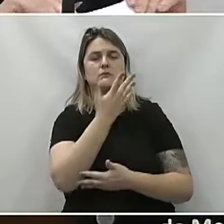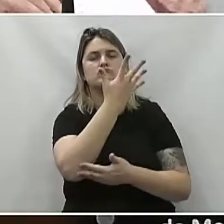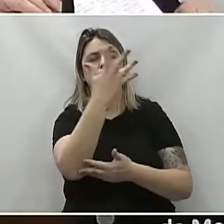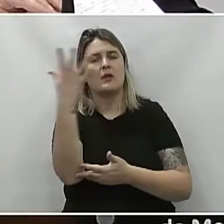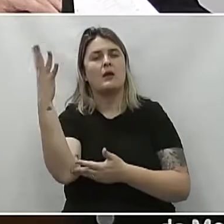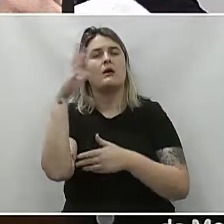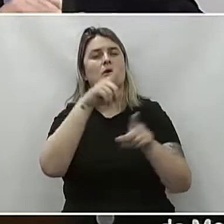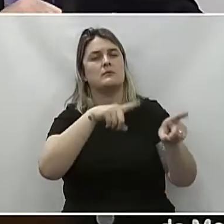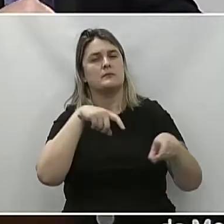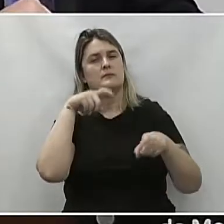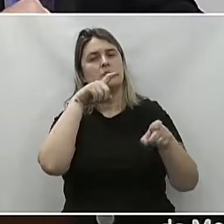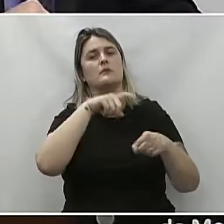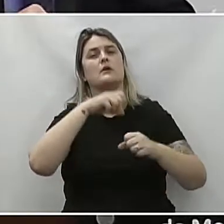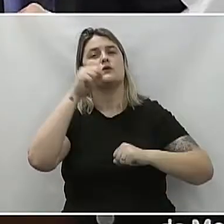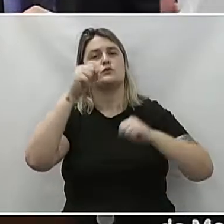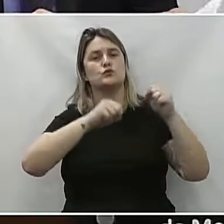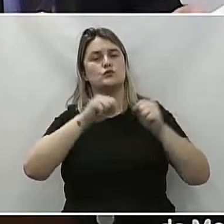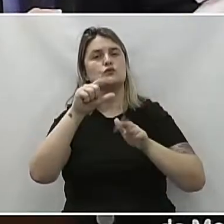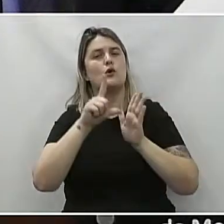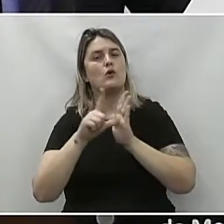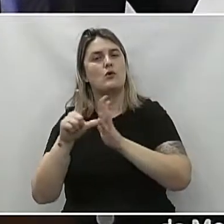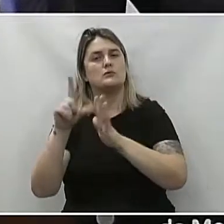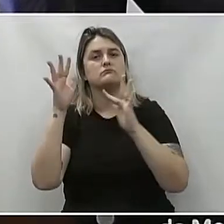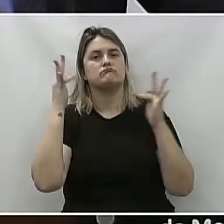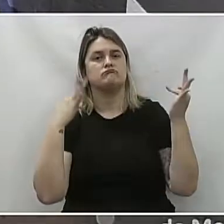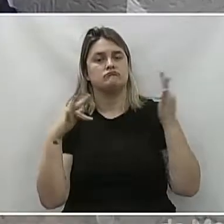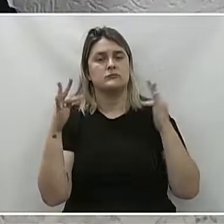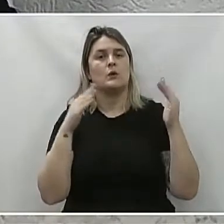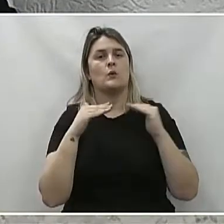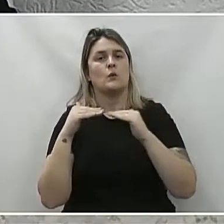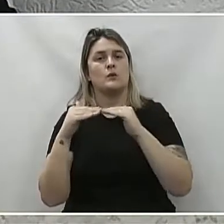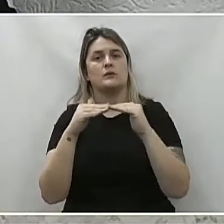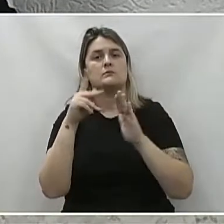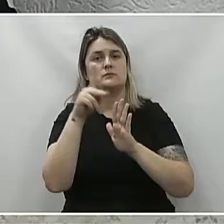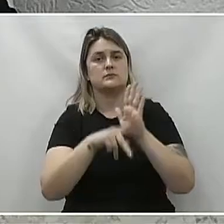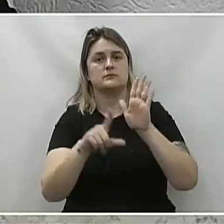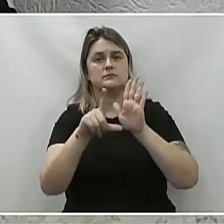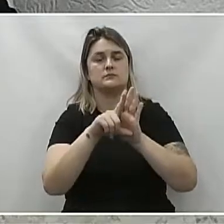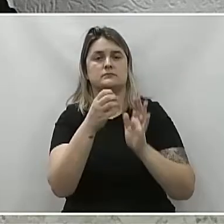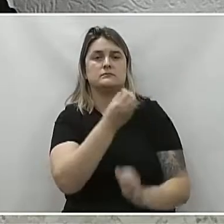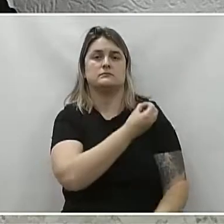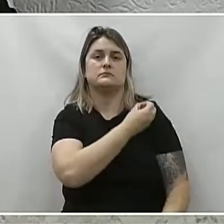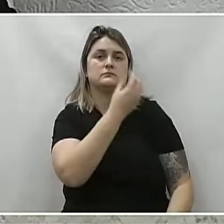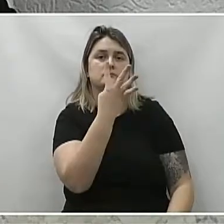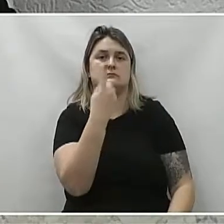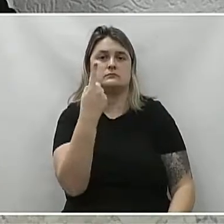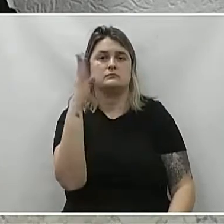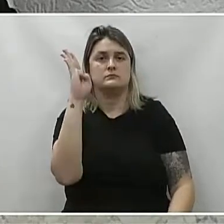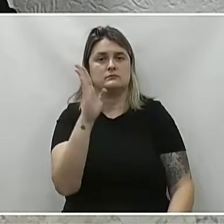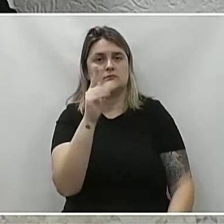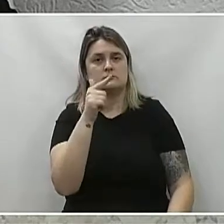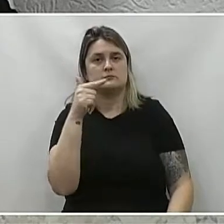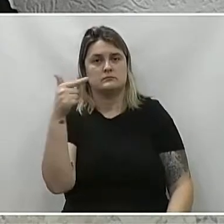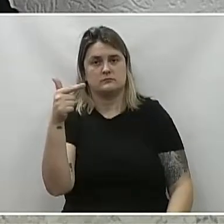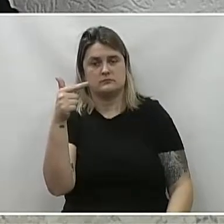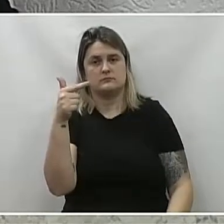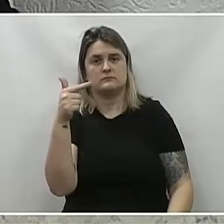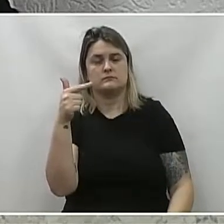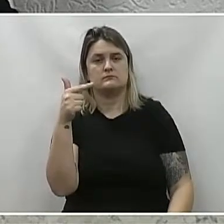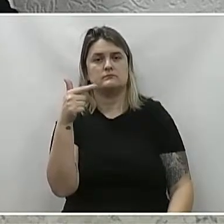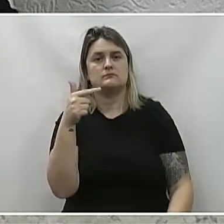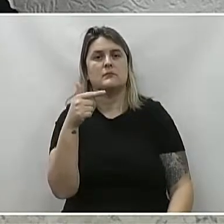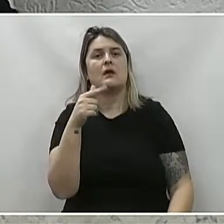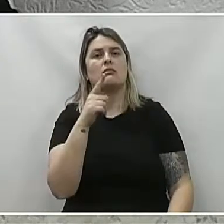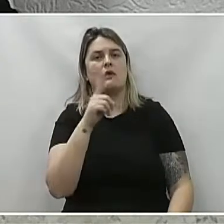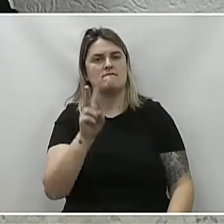Ambiente, Agricultura, Pecuária, Indústria, Comércio e Turismo. Favorável ao projeto de lei ordinária de número 41 de 2022.